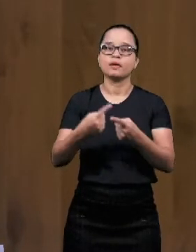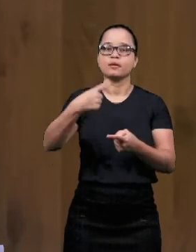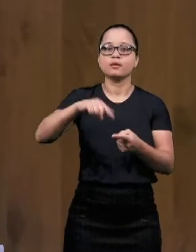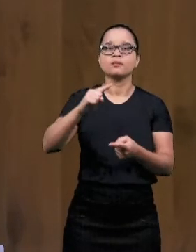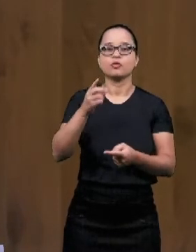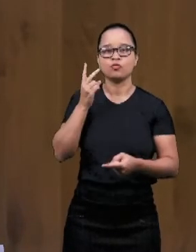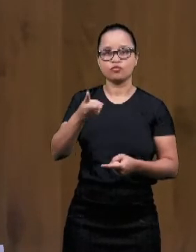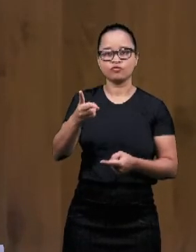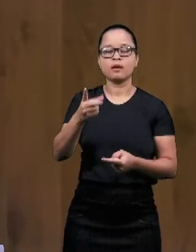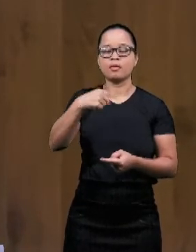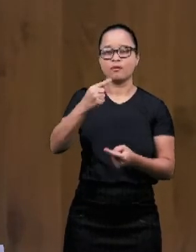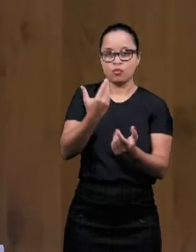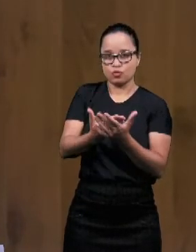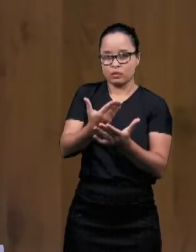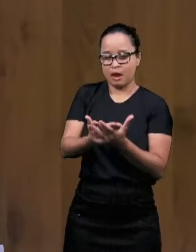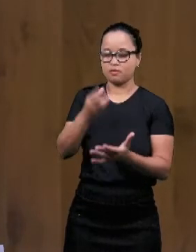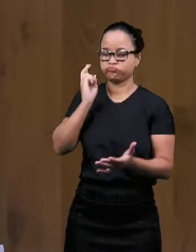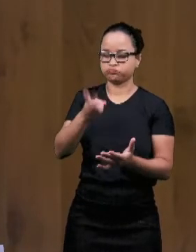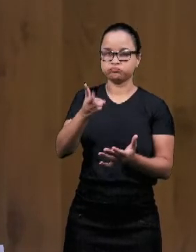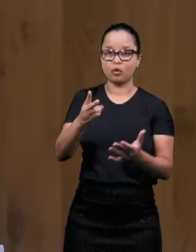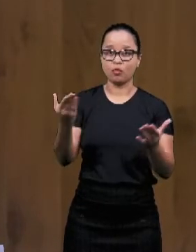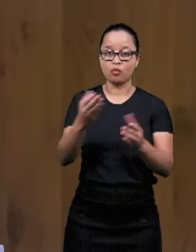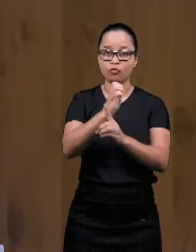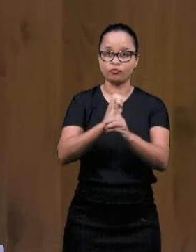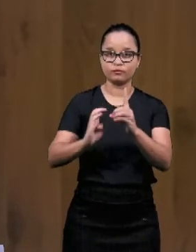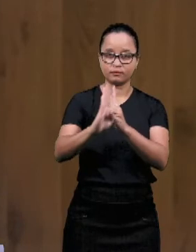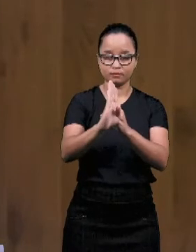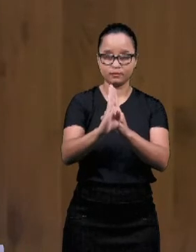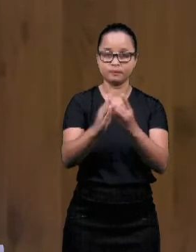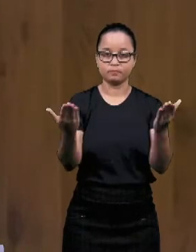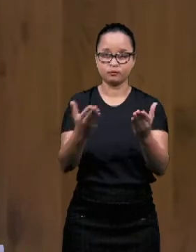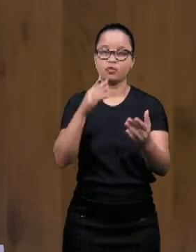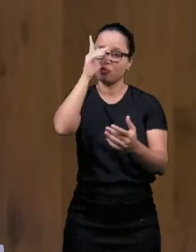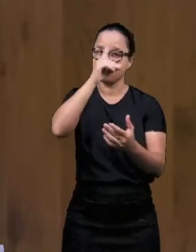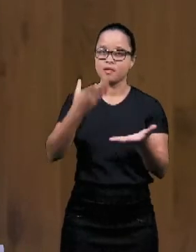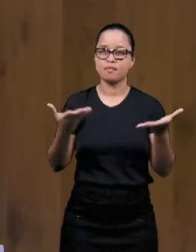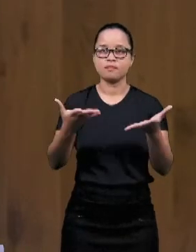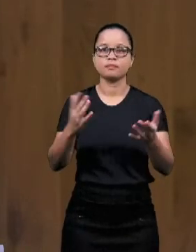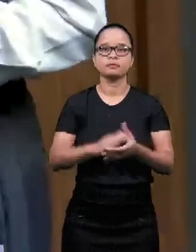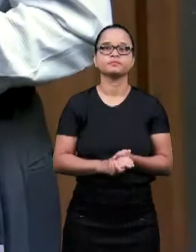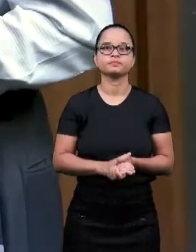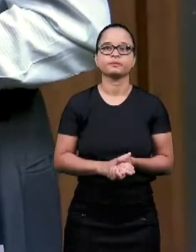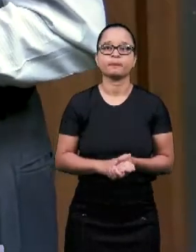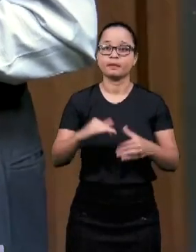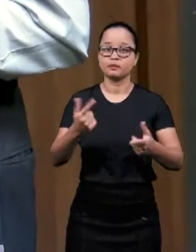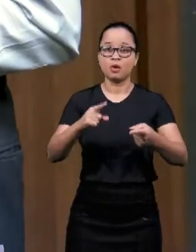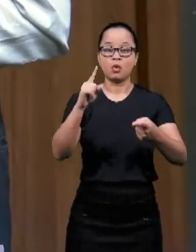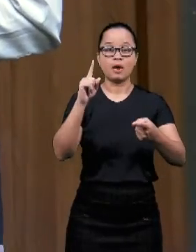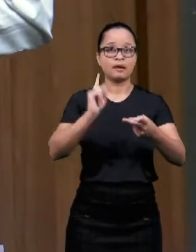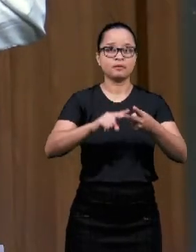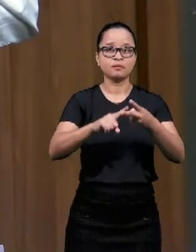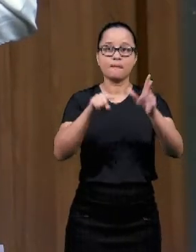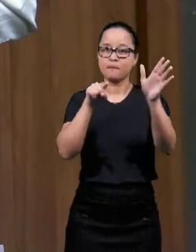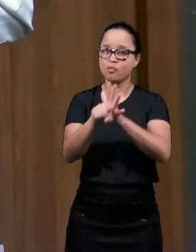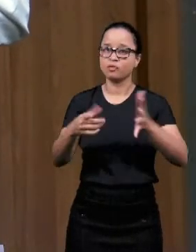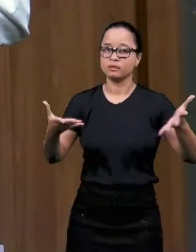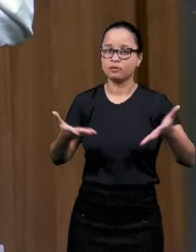nosso estudo hoje da Escola Bíblica deste domingo. E então a segunda pergunta é a seguinte. A segunda pergunta diz